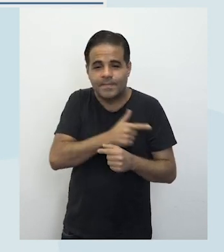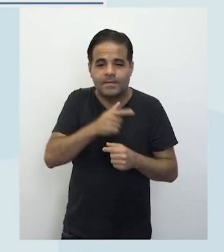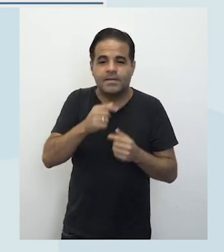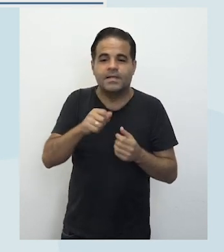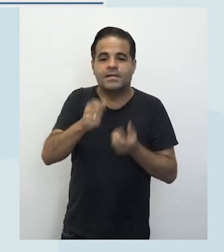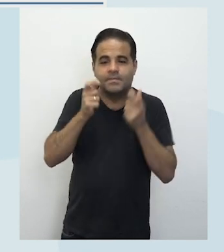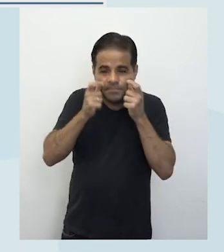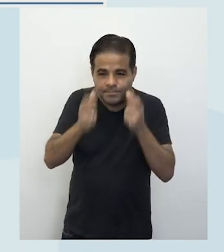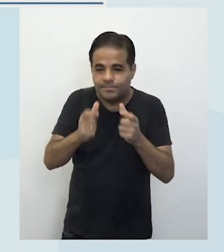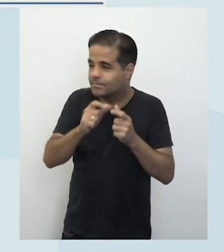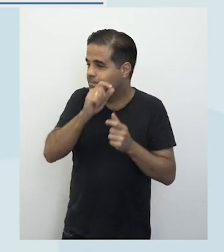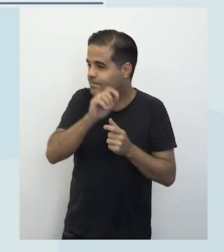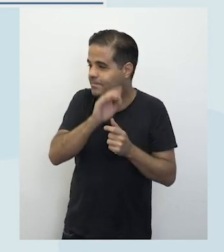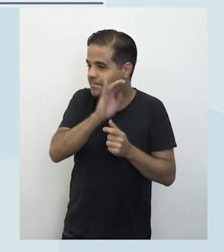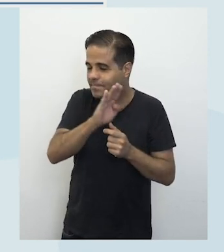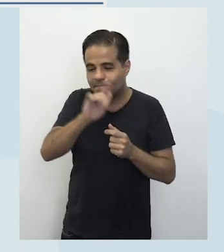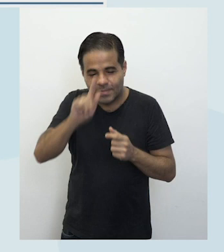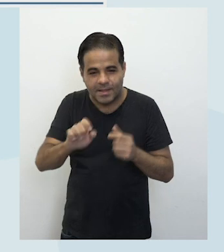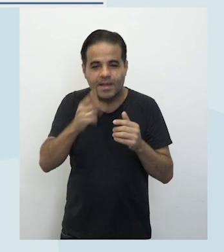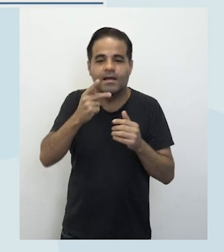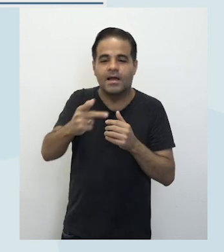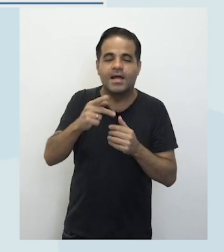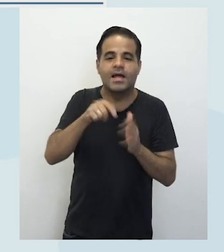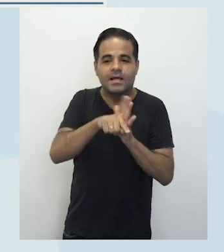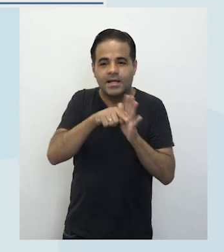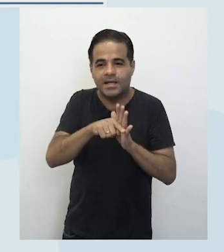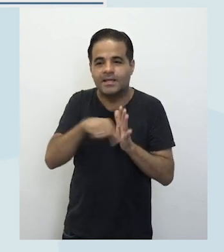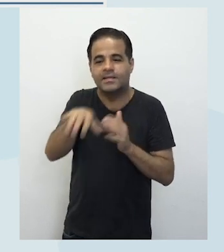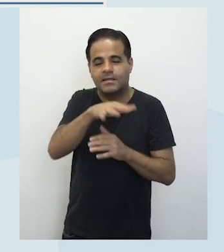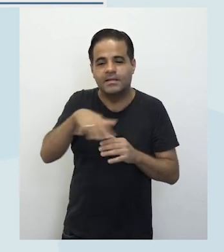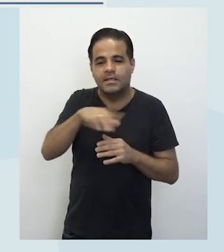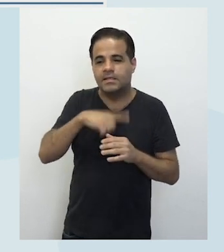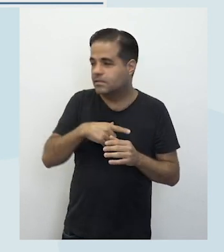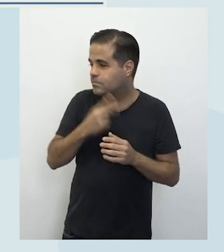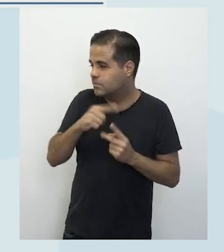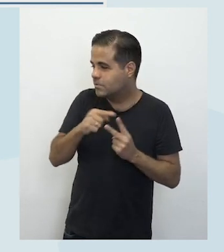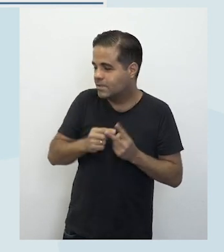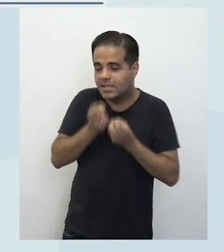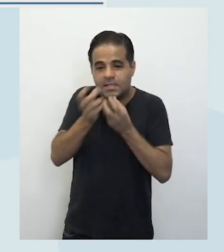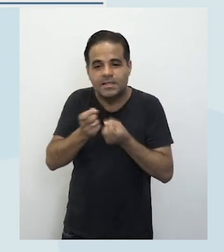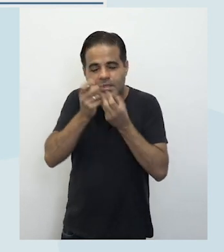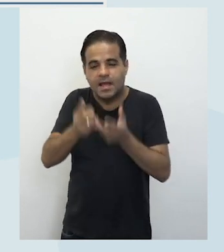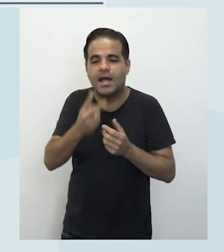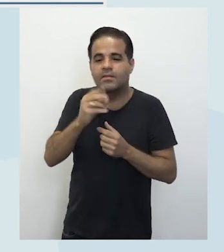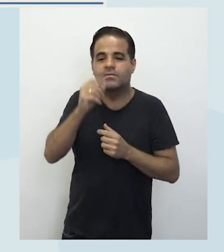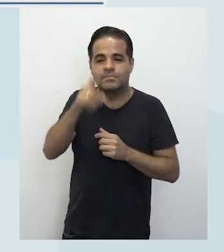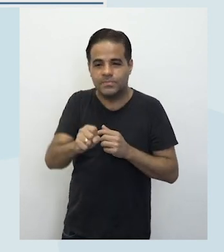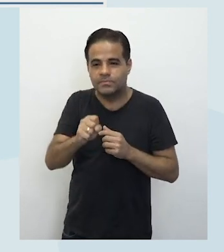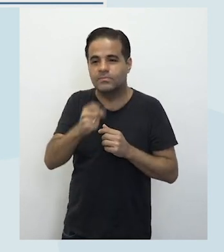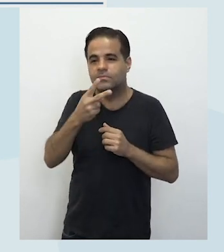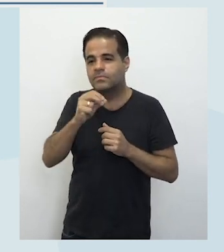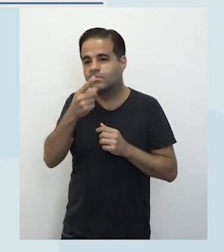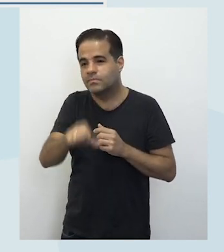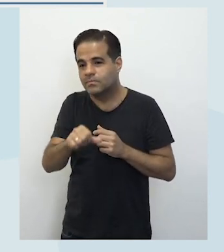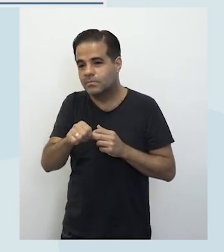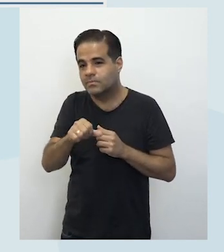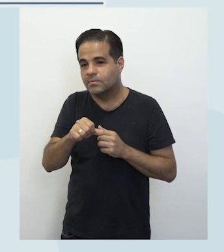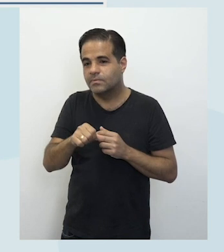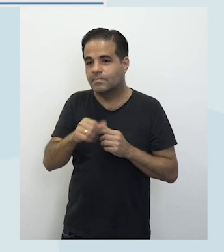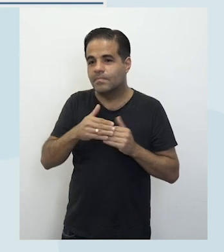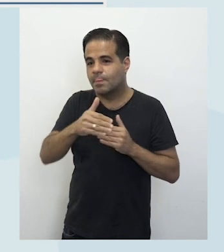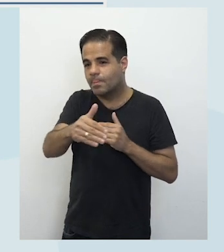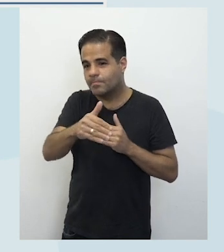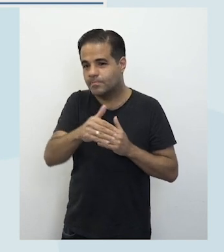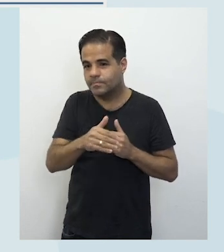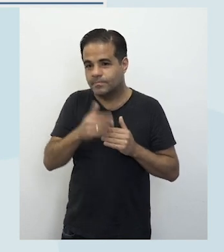até no vídeo do IBGE, uma análise temporal. Aí nós temos dois dados, né, 2018 e 2019, mas nós